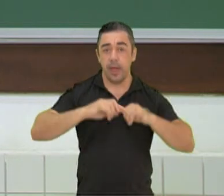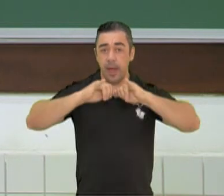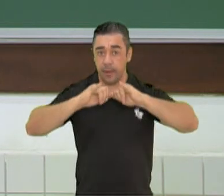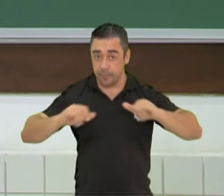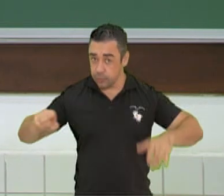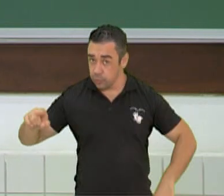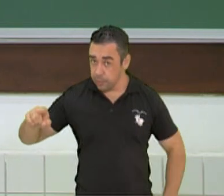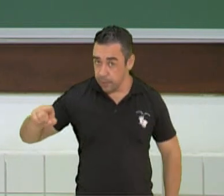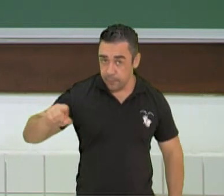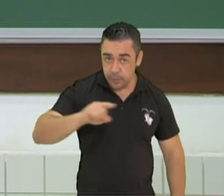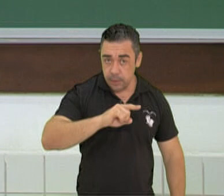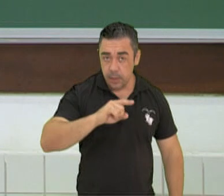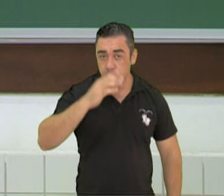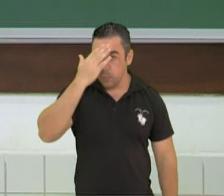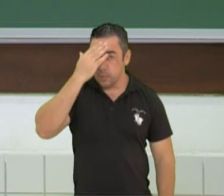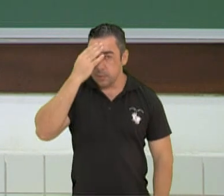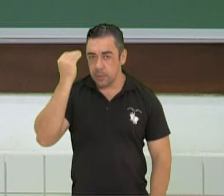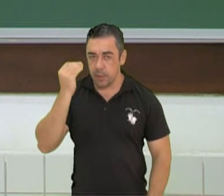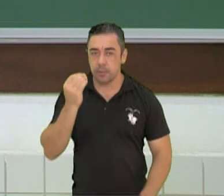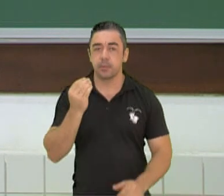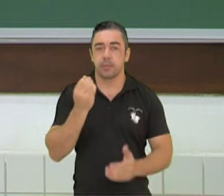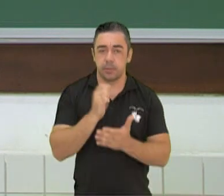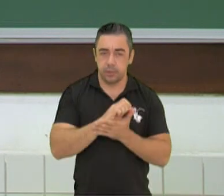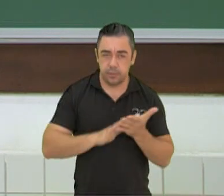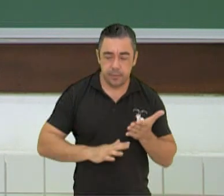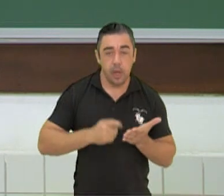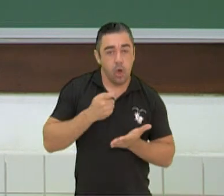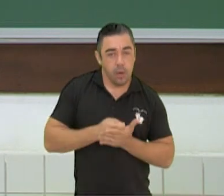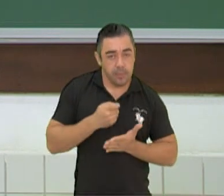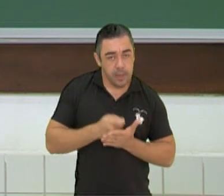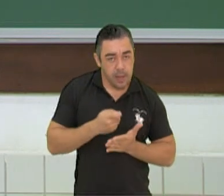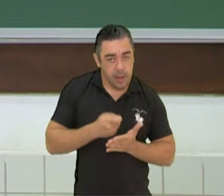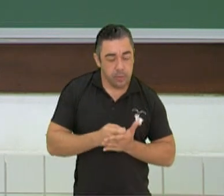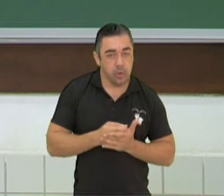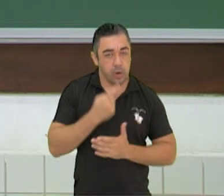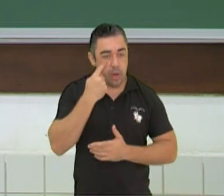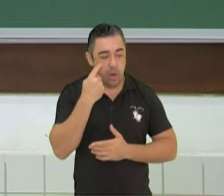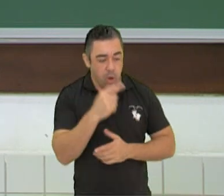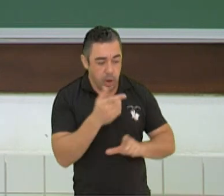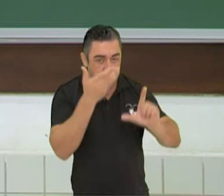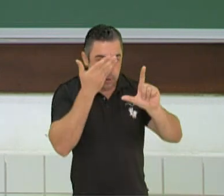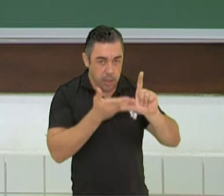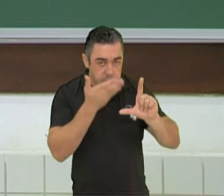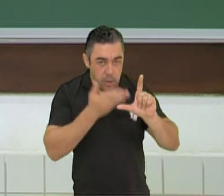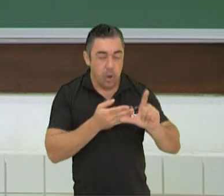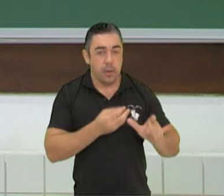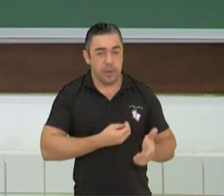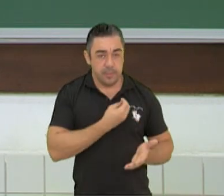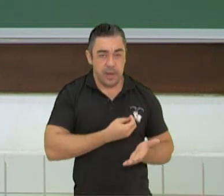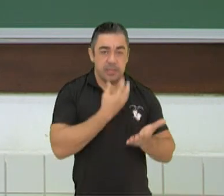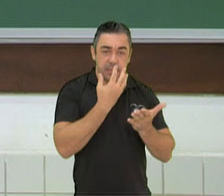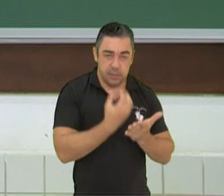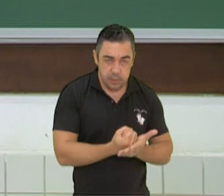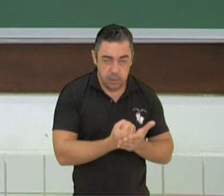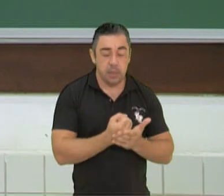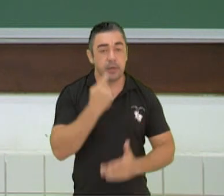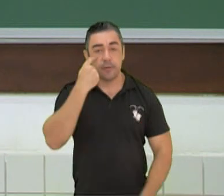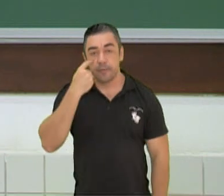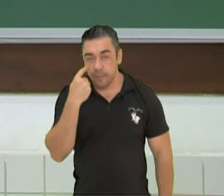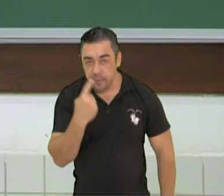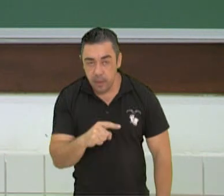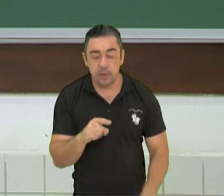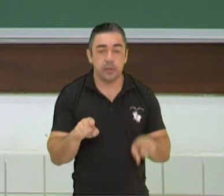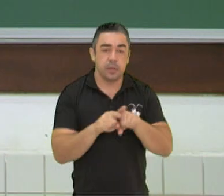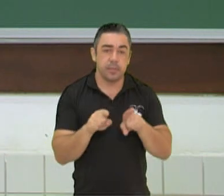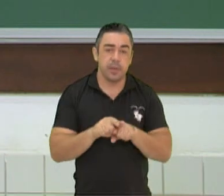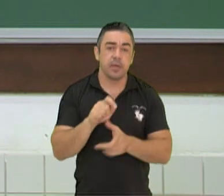ali. Não esqueçam das atividades obrigatórias. Olha ali a presença de vocês. Verifiquem então